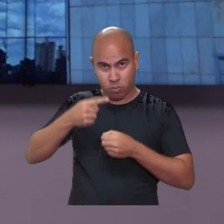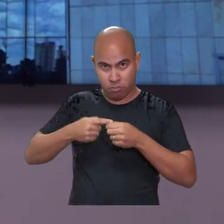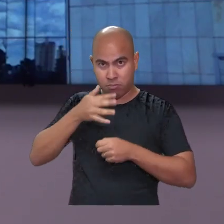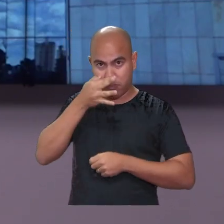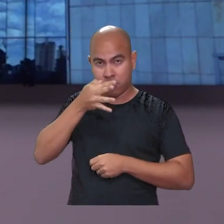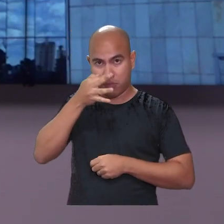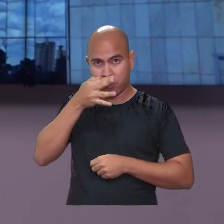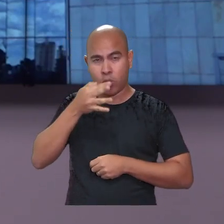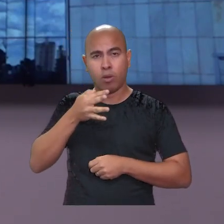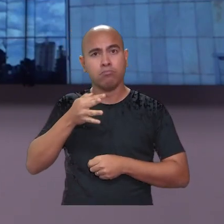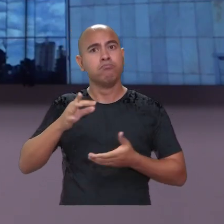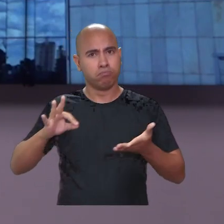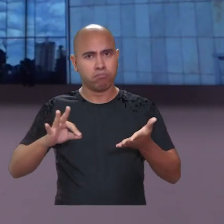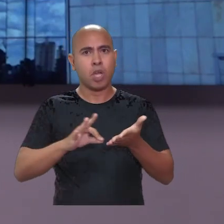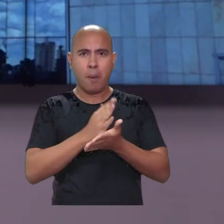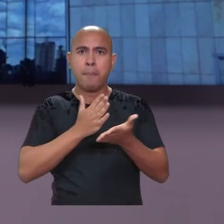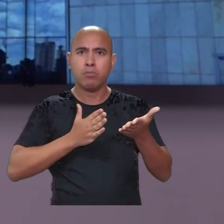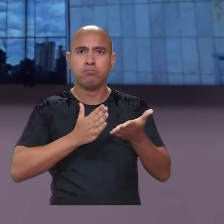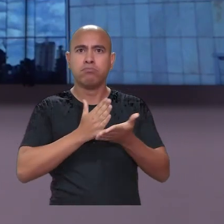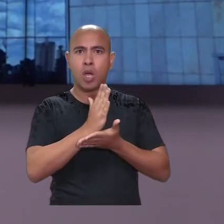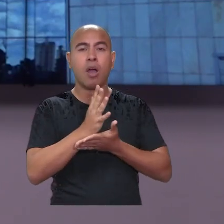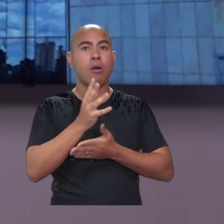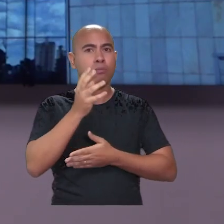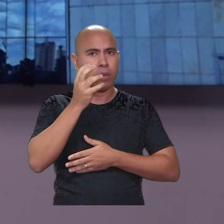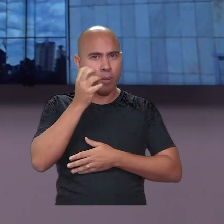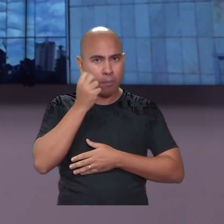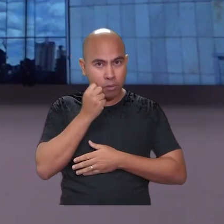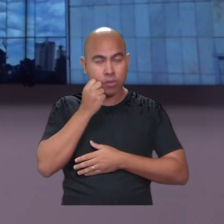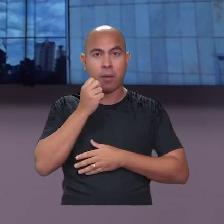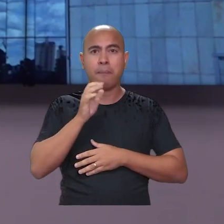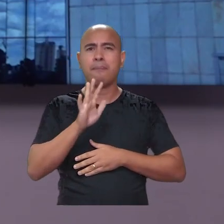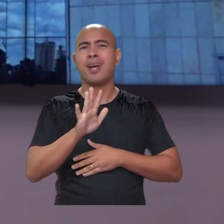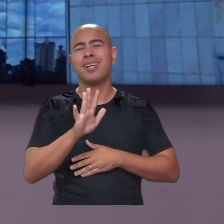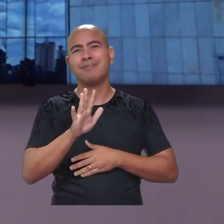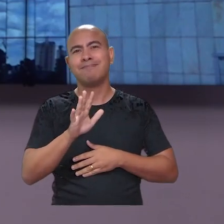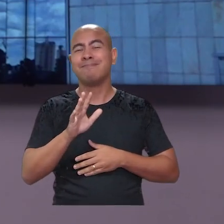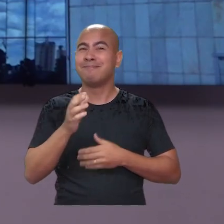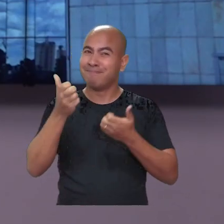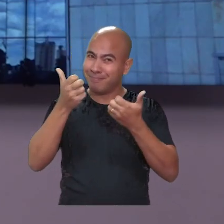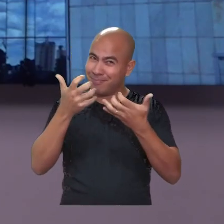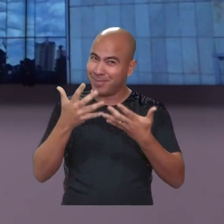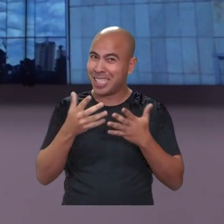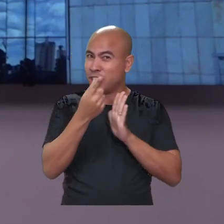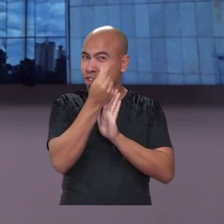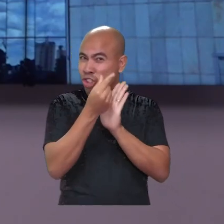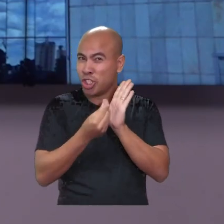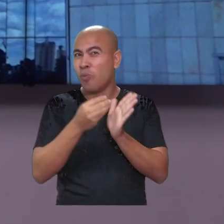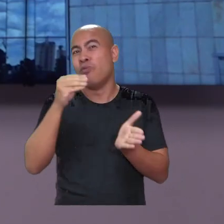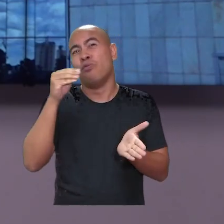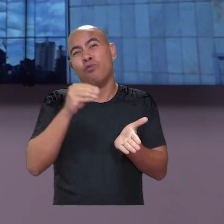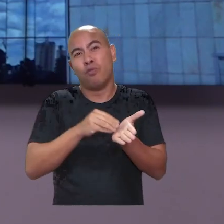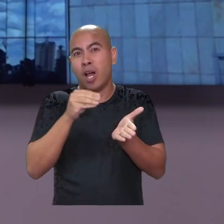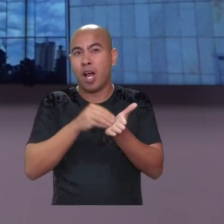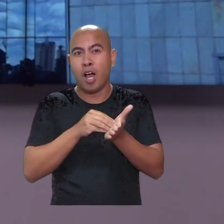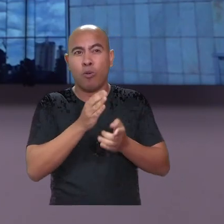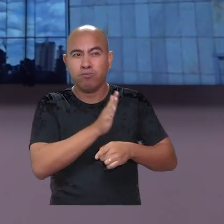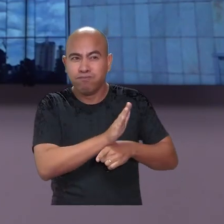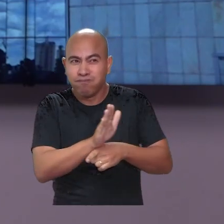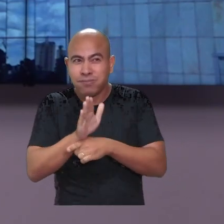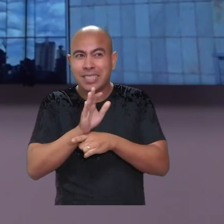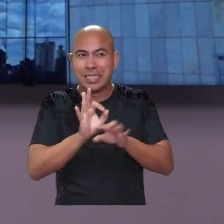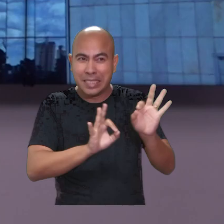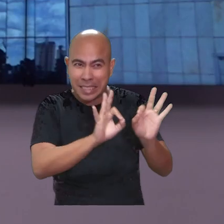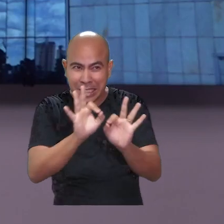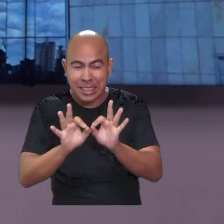aprovou o tombamento provisório da unidade, mas lembra que não possui condições financeiras para realizar as obras de